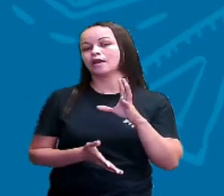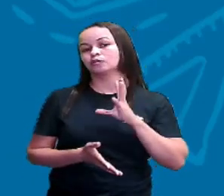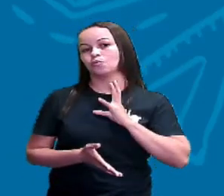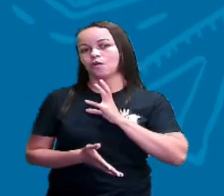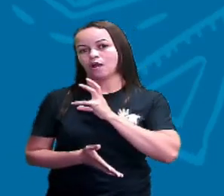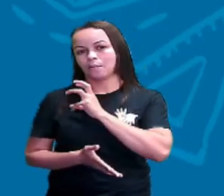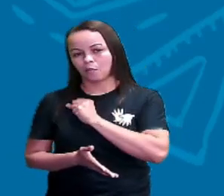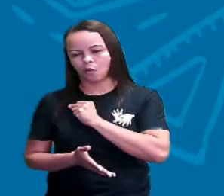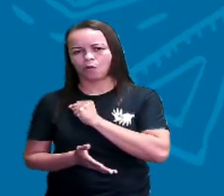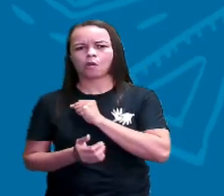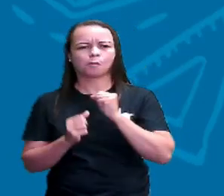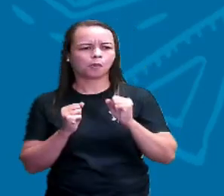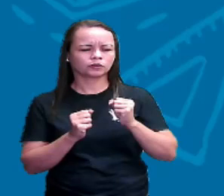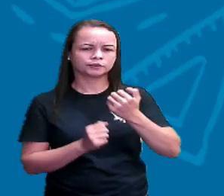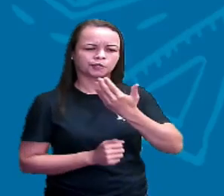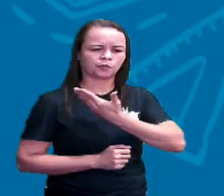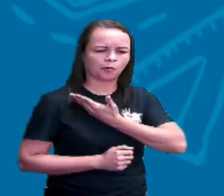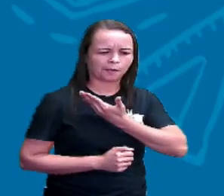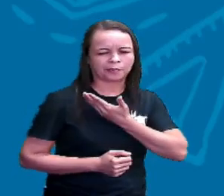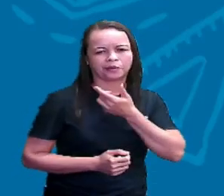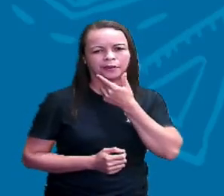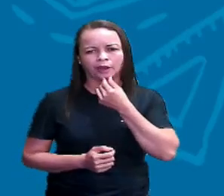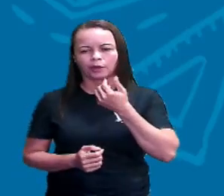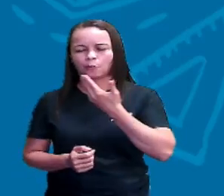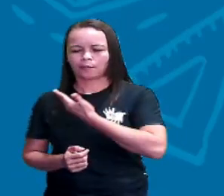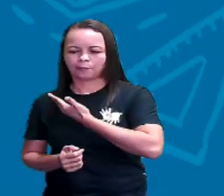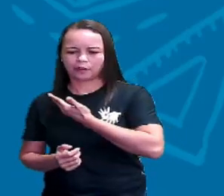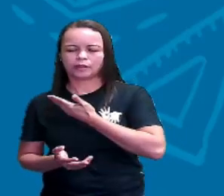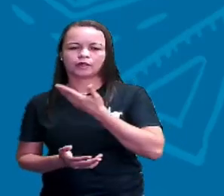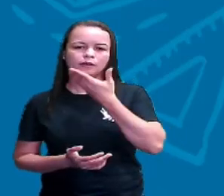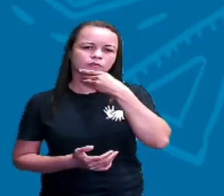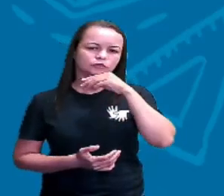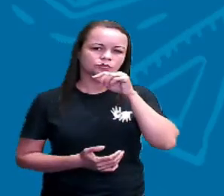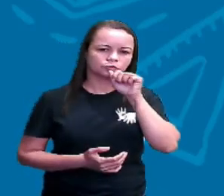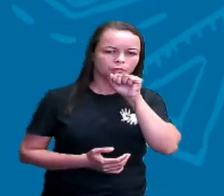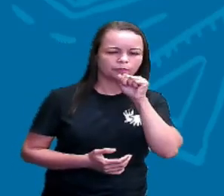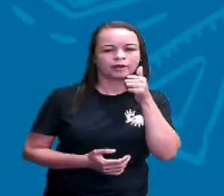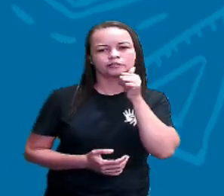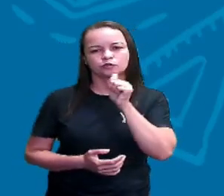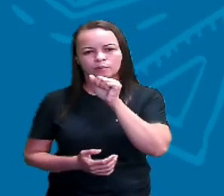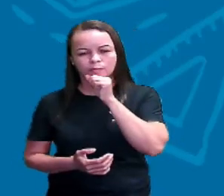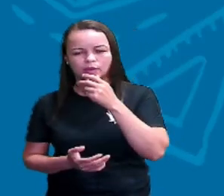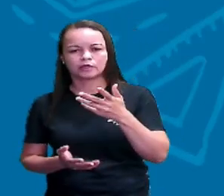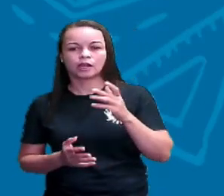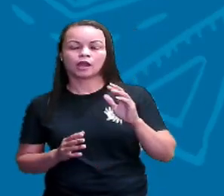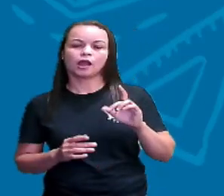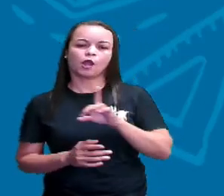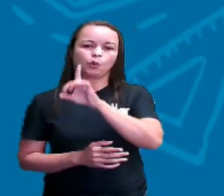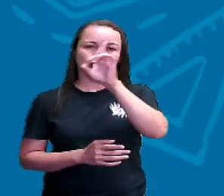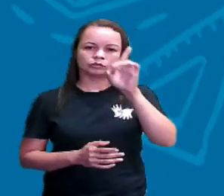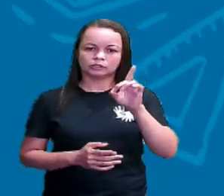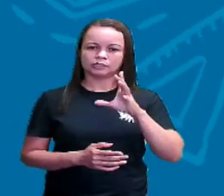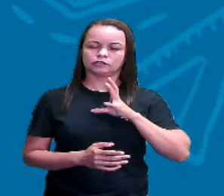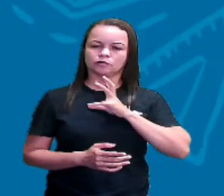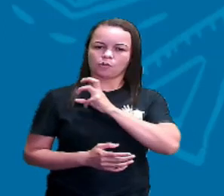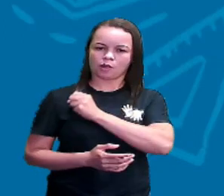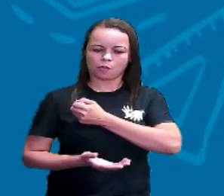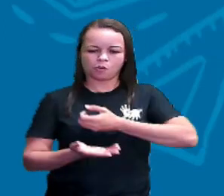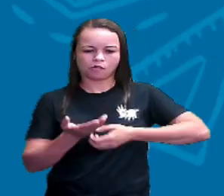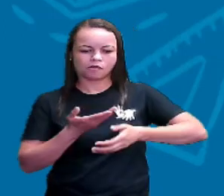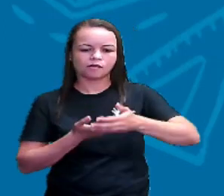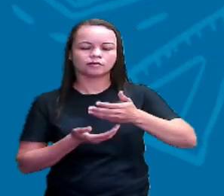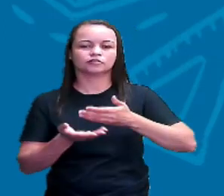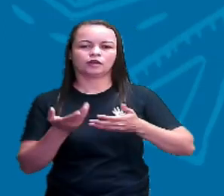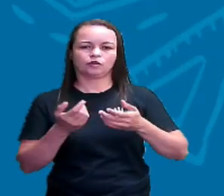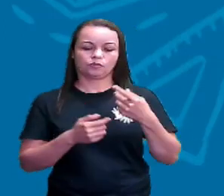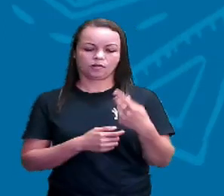um amigo, por uma amiga, pela sua mãe, pelo seu pai. É o dia de celebrar o amor em geral. Não é como aqui